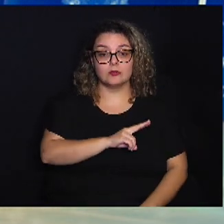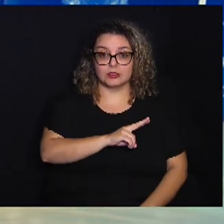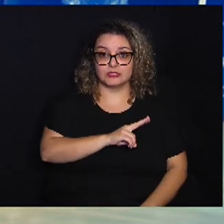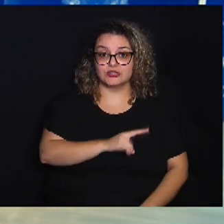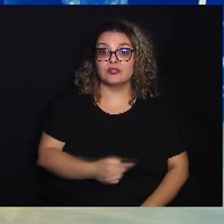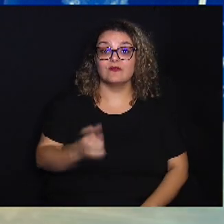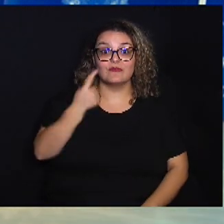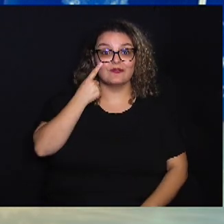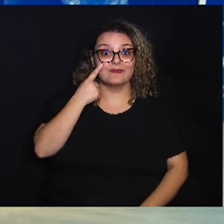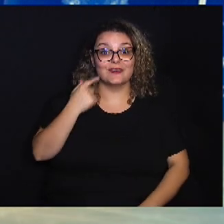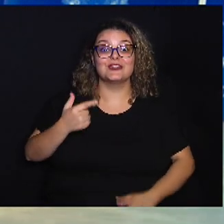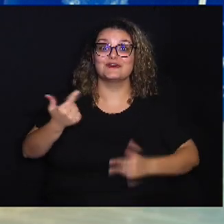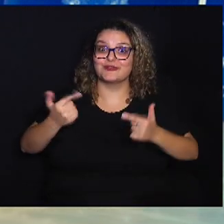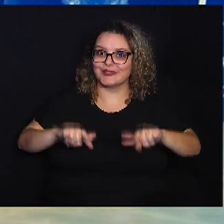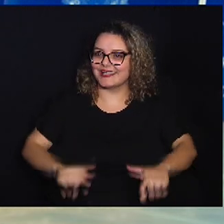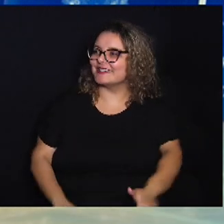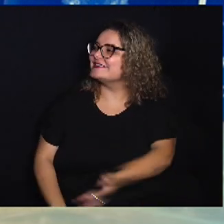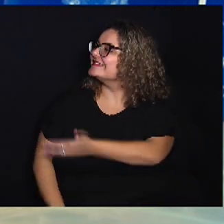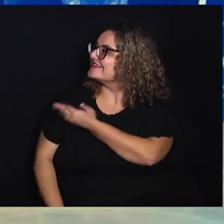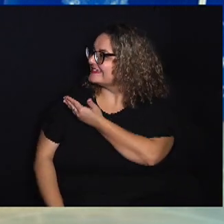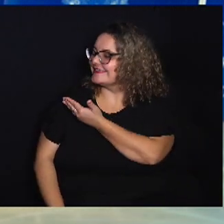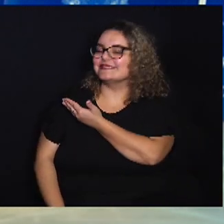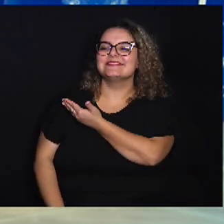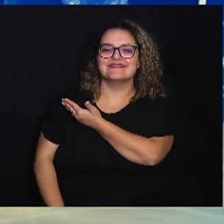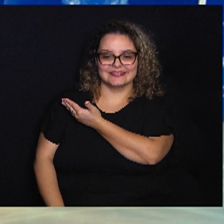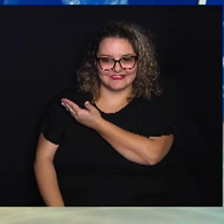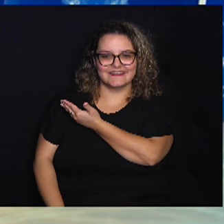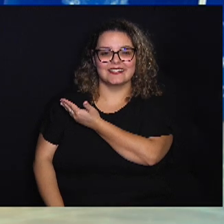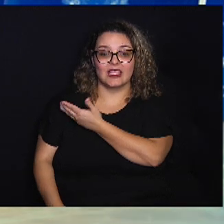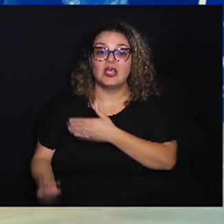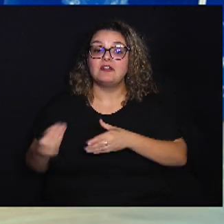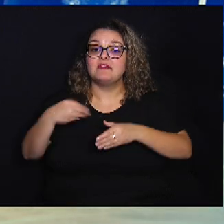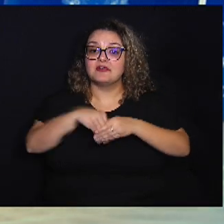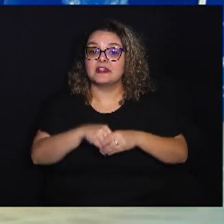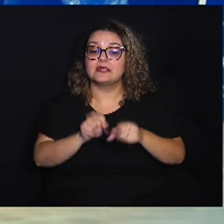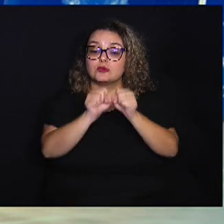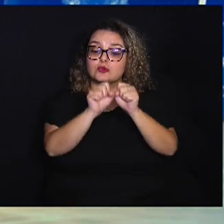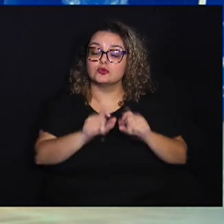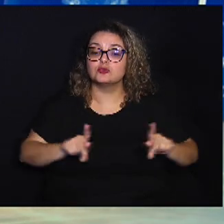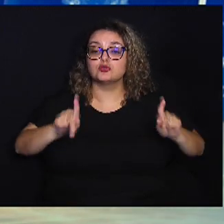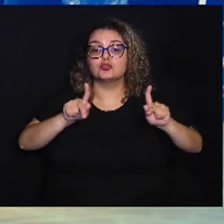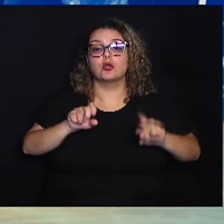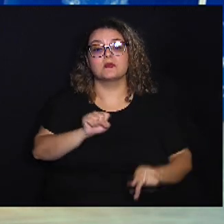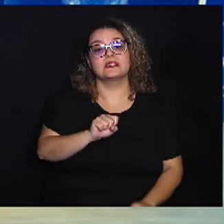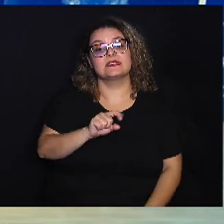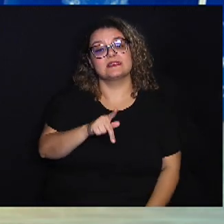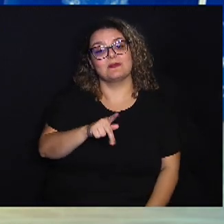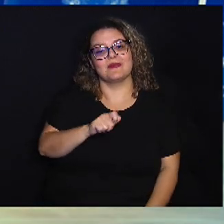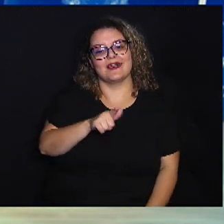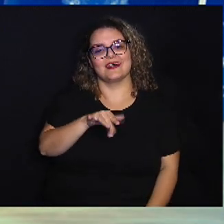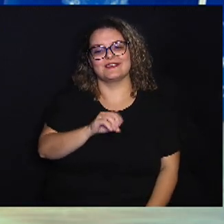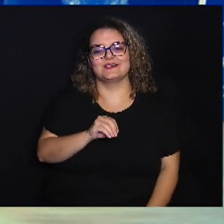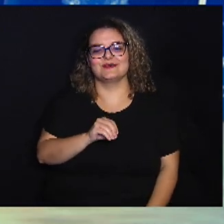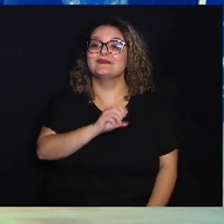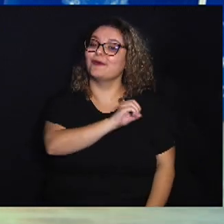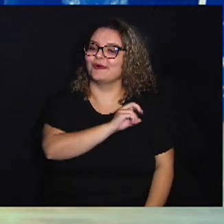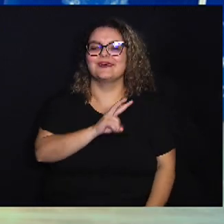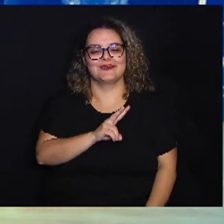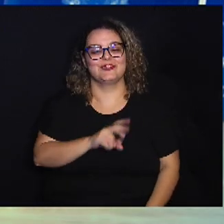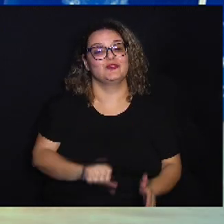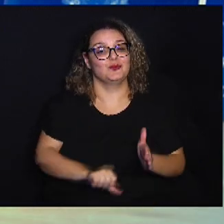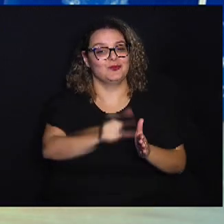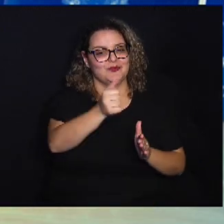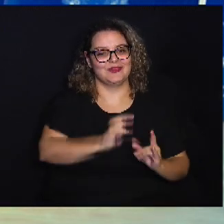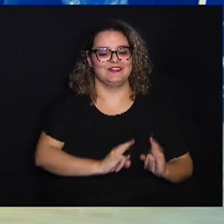número 3900, no Parque Universitário. Esta unidade fica dentro do Shopping Espaço Ouro Verde, no primeiro